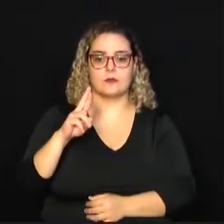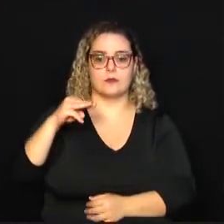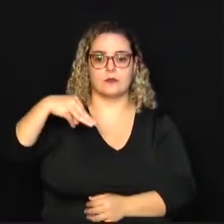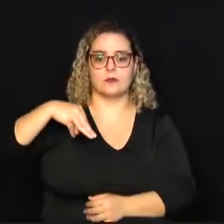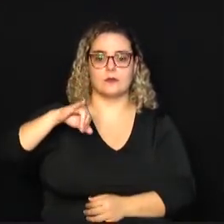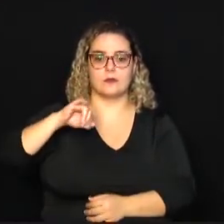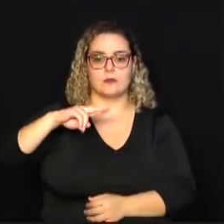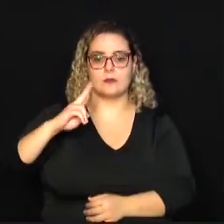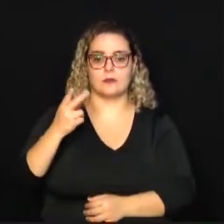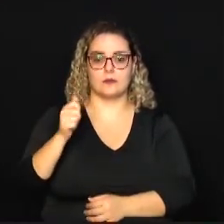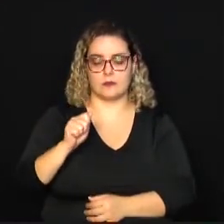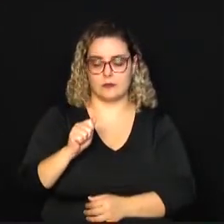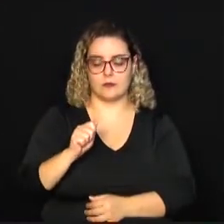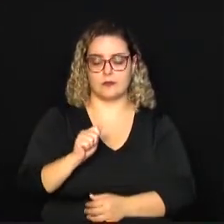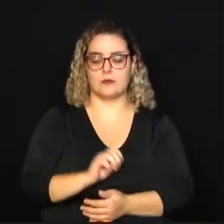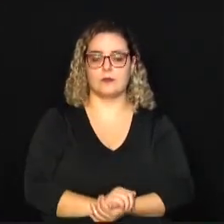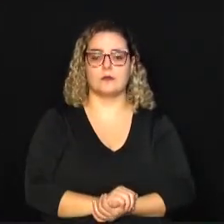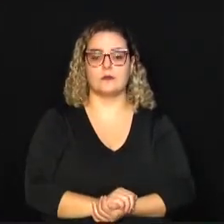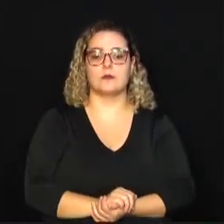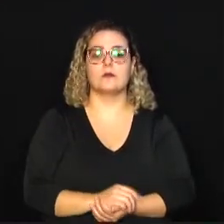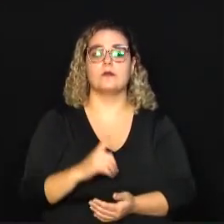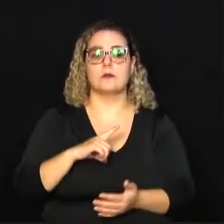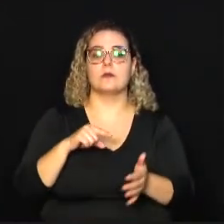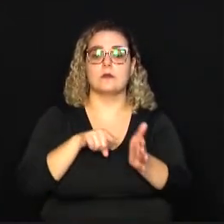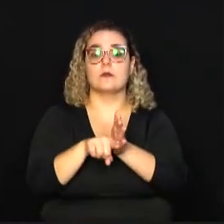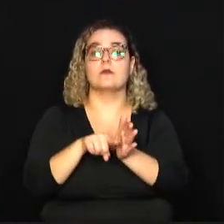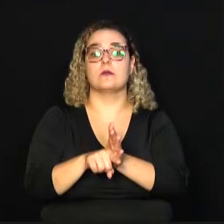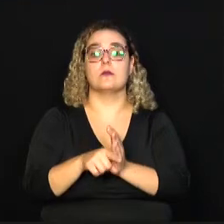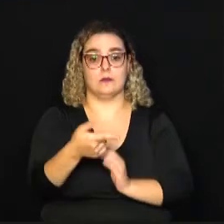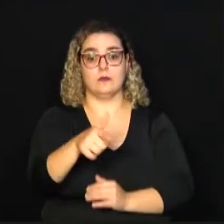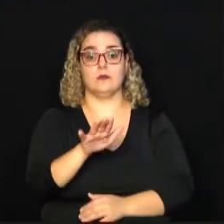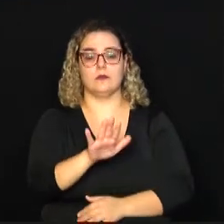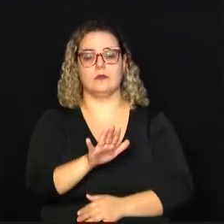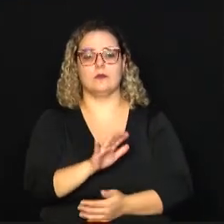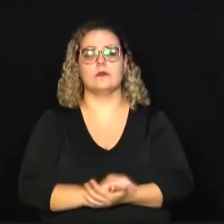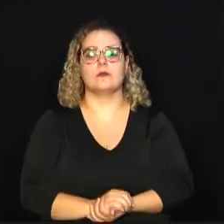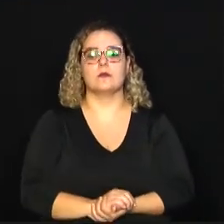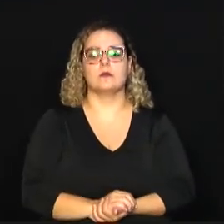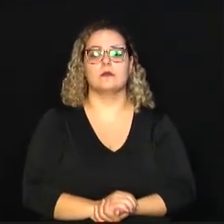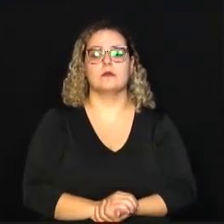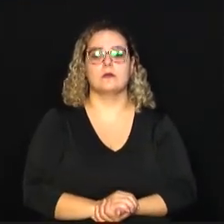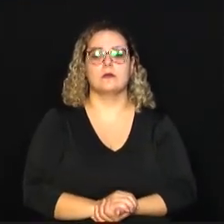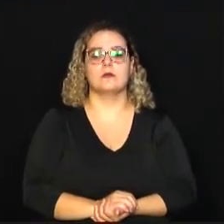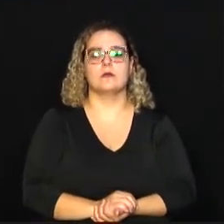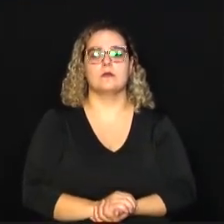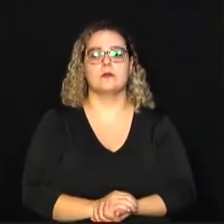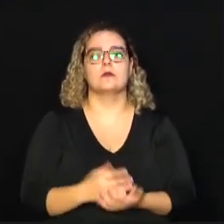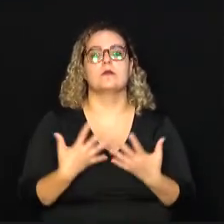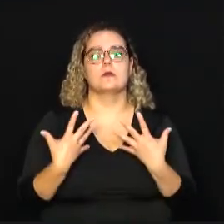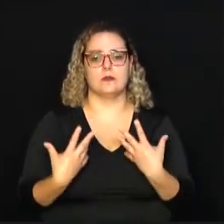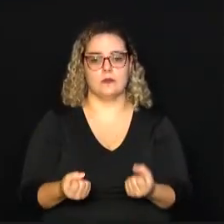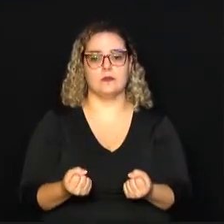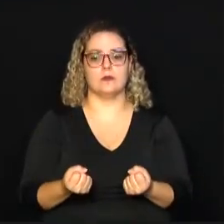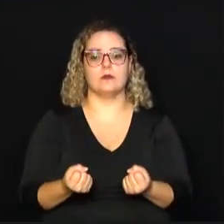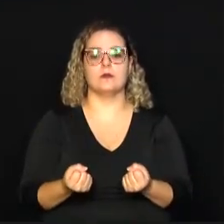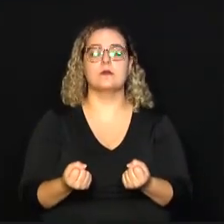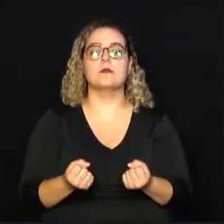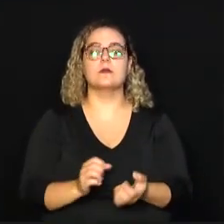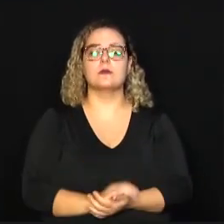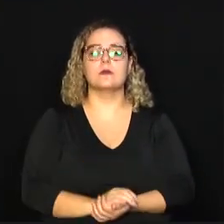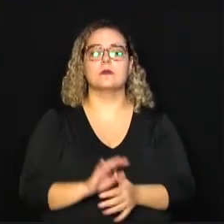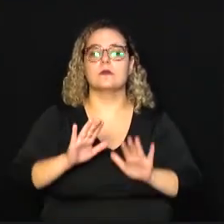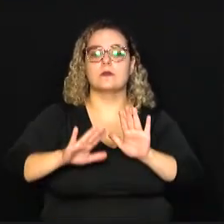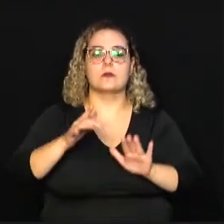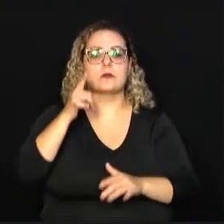Pedro, a gente tem mais questões. Fica por aí, tá? Porque pelo menos as pessoas gostariam que você recebesse as questões, mesmo que você não consiga responder, tá